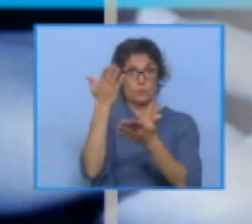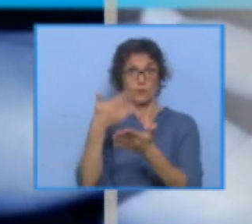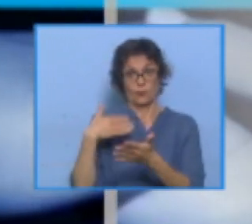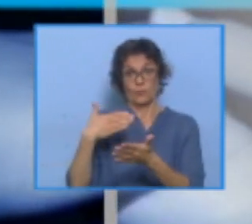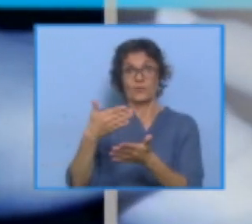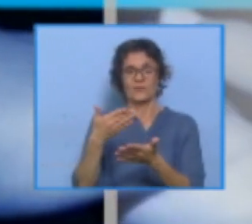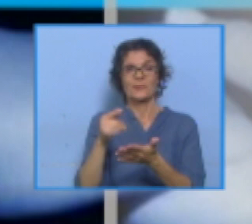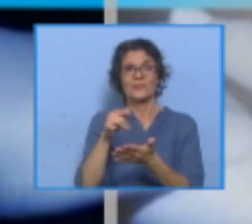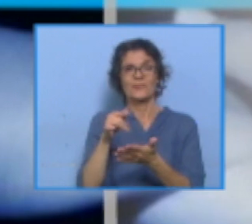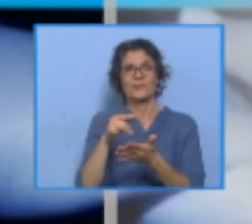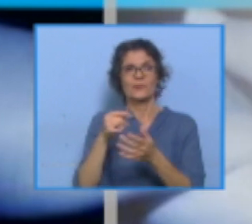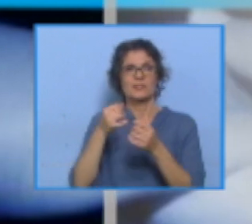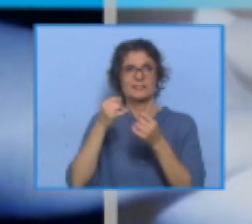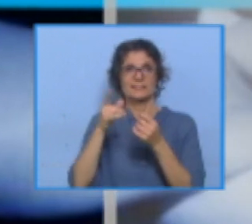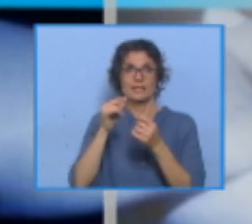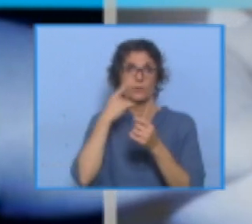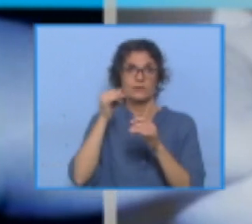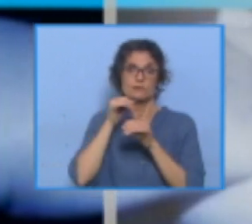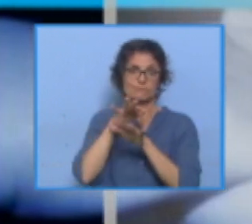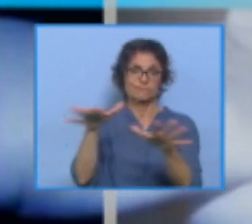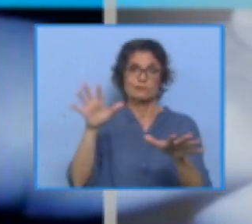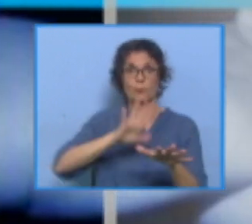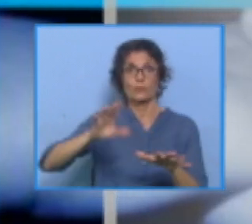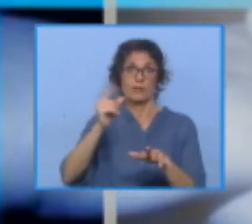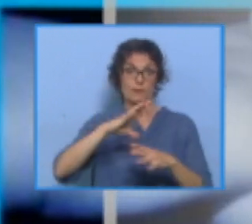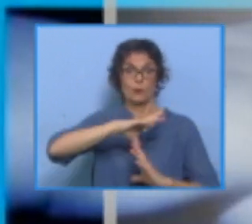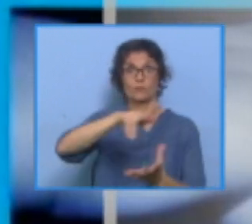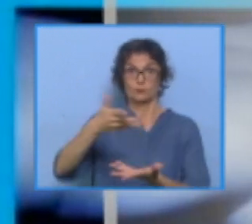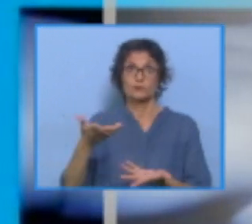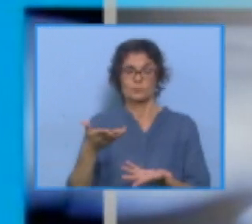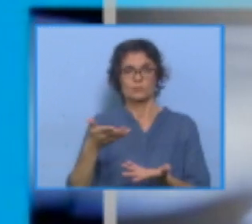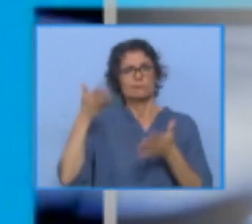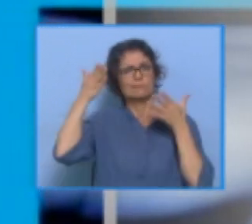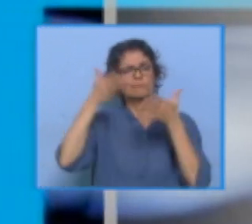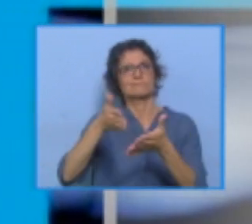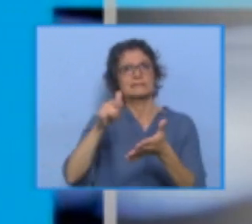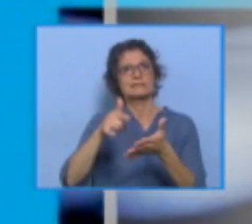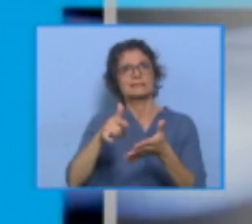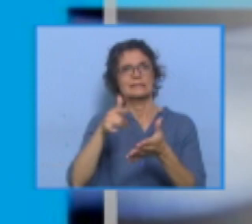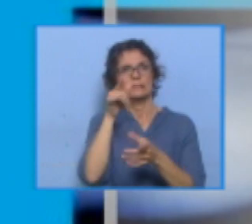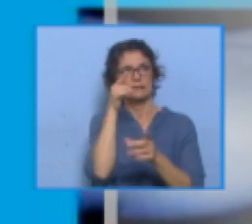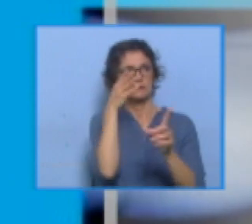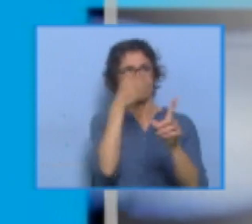mais espalhado por Portugal e pelo mundo, e com cada vez mais foco em mais pessoas.